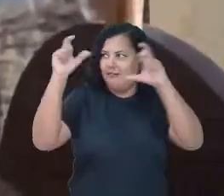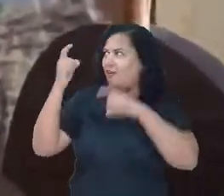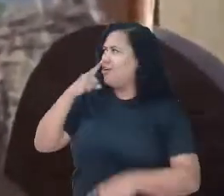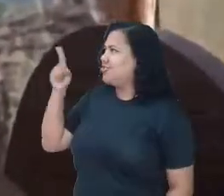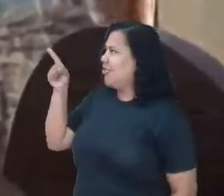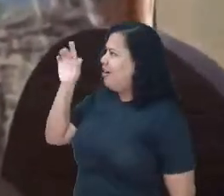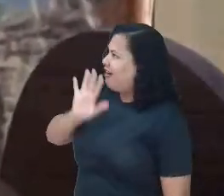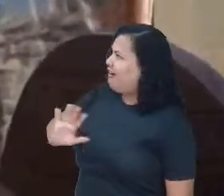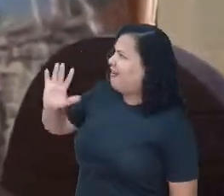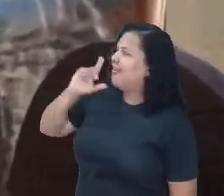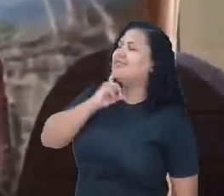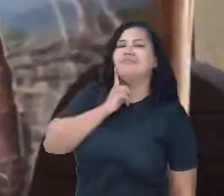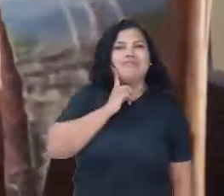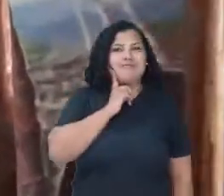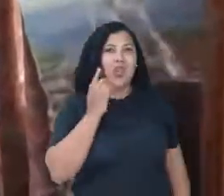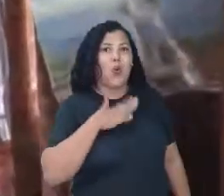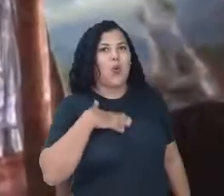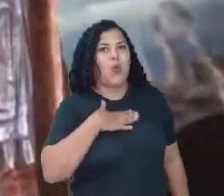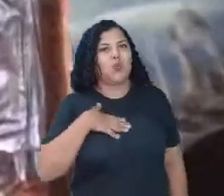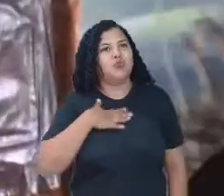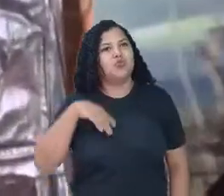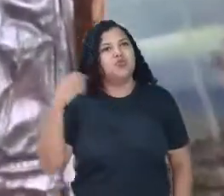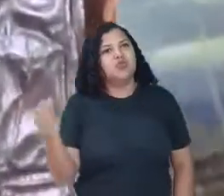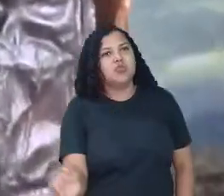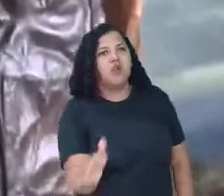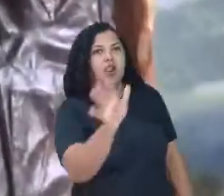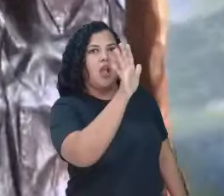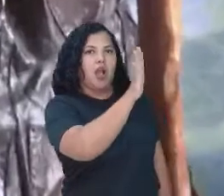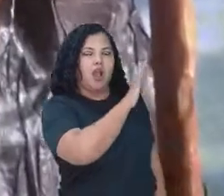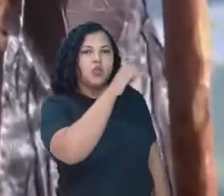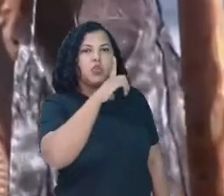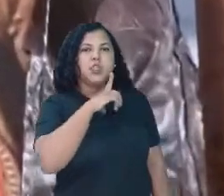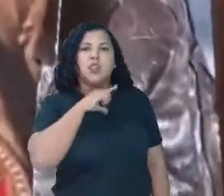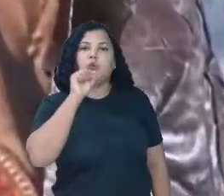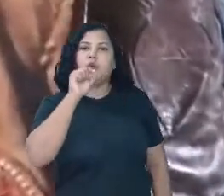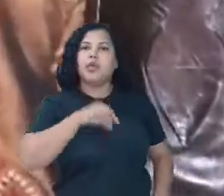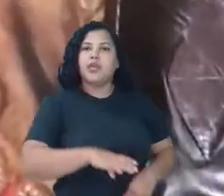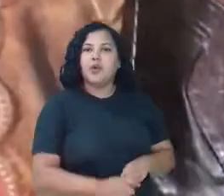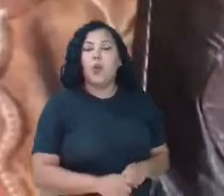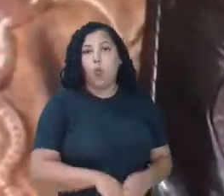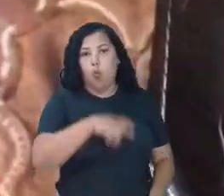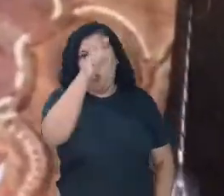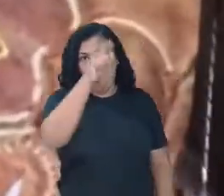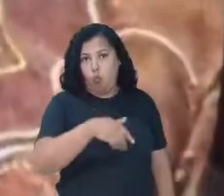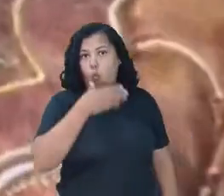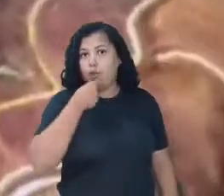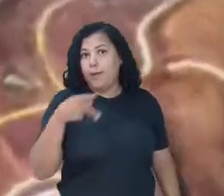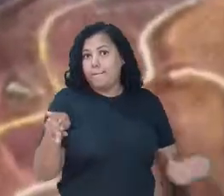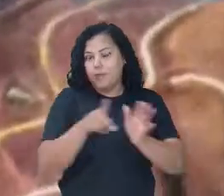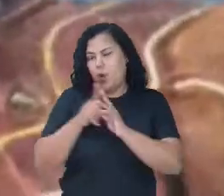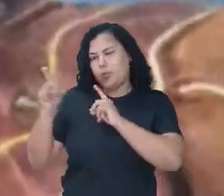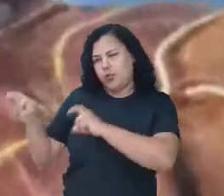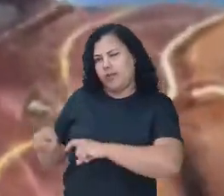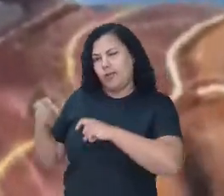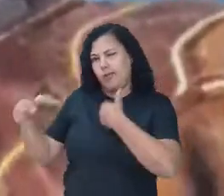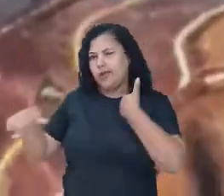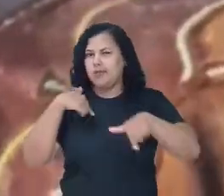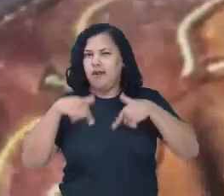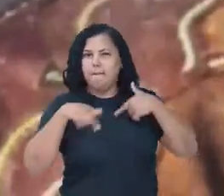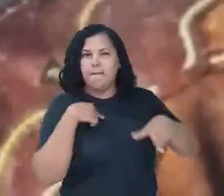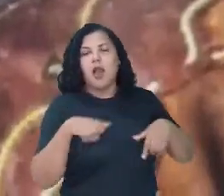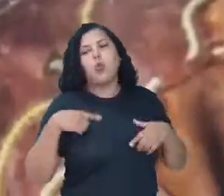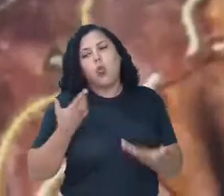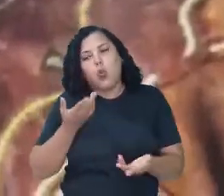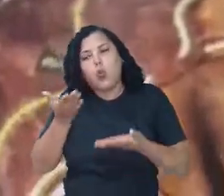Ah, sim. Então, de um lado a gente tem um sertanejo, uma pessoa que trabalha com a lida do